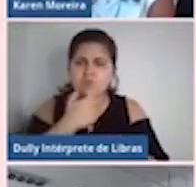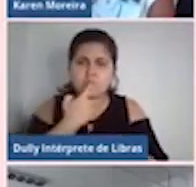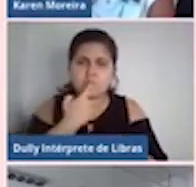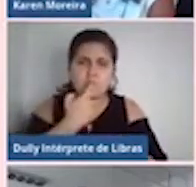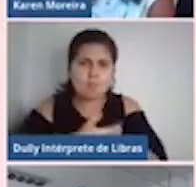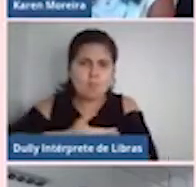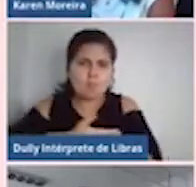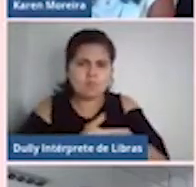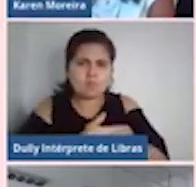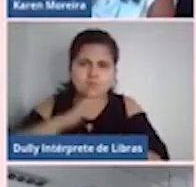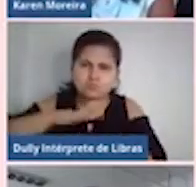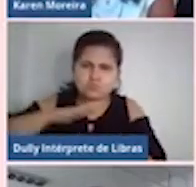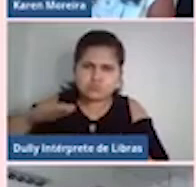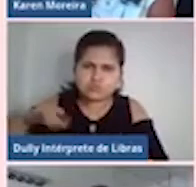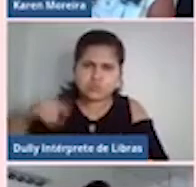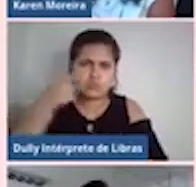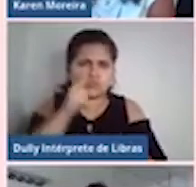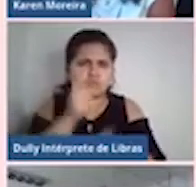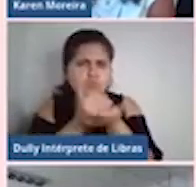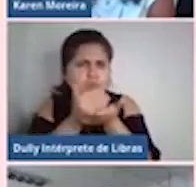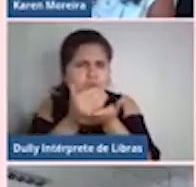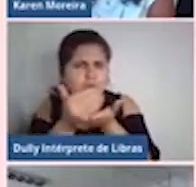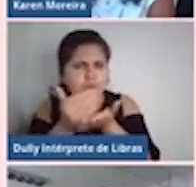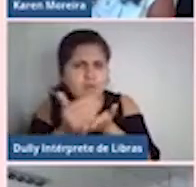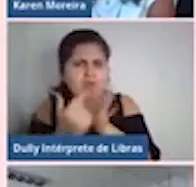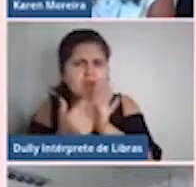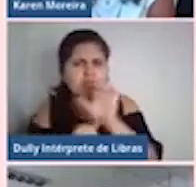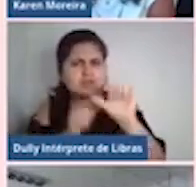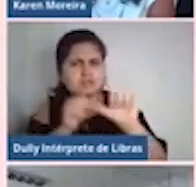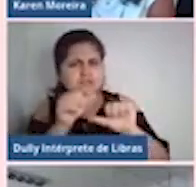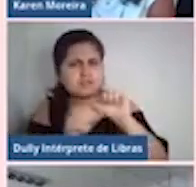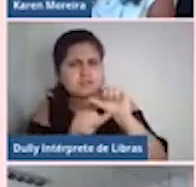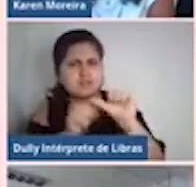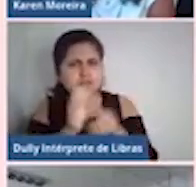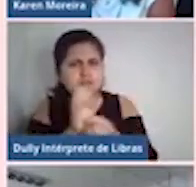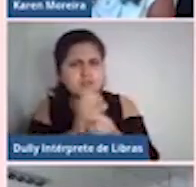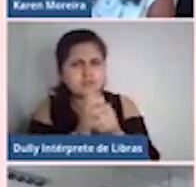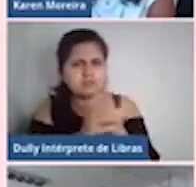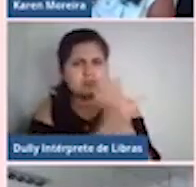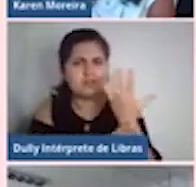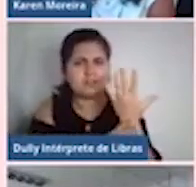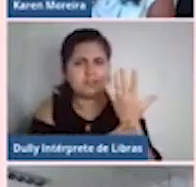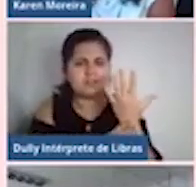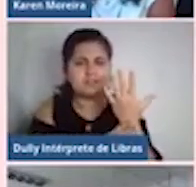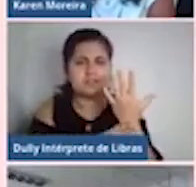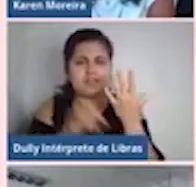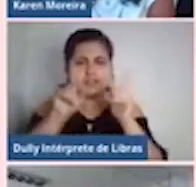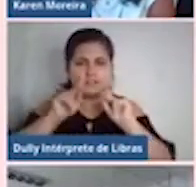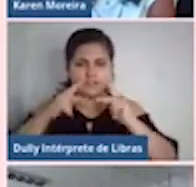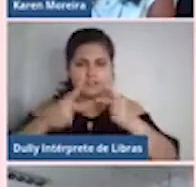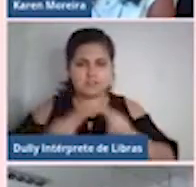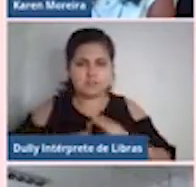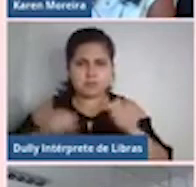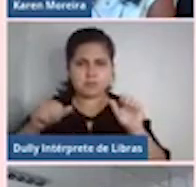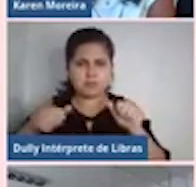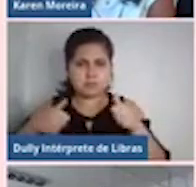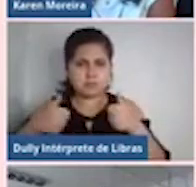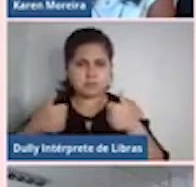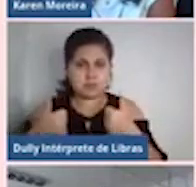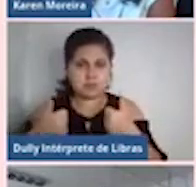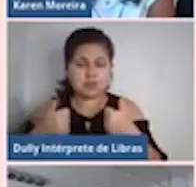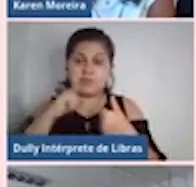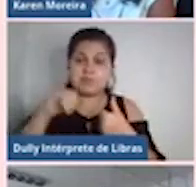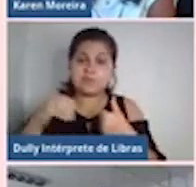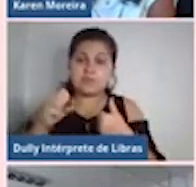e de pequenos mesmo que a gente começa, né, a mudar e a criar, né, seres humanos melhores. A